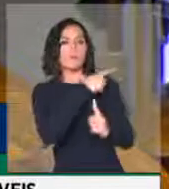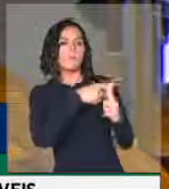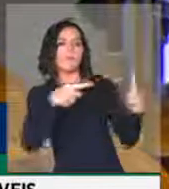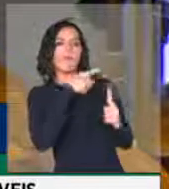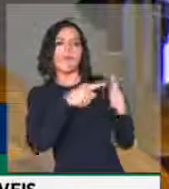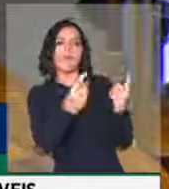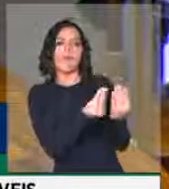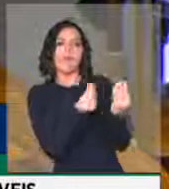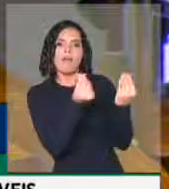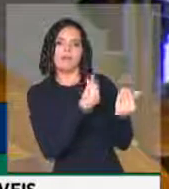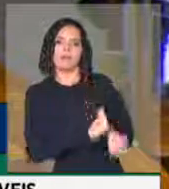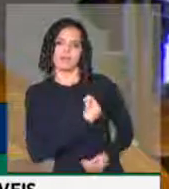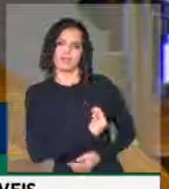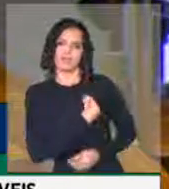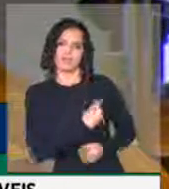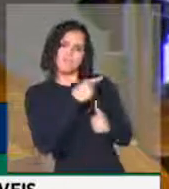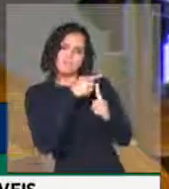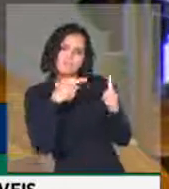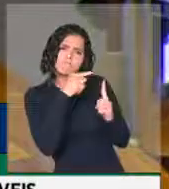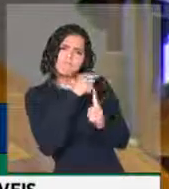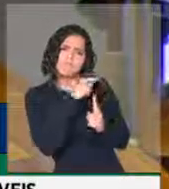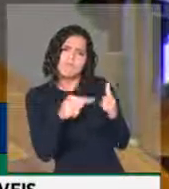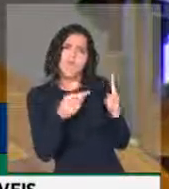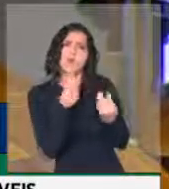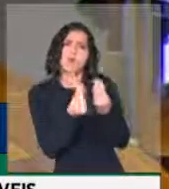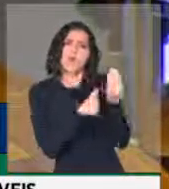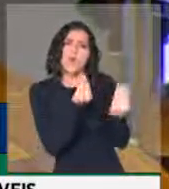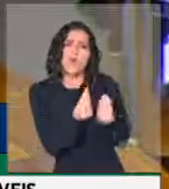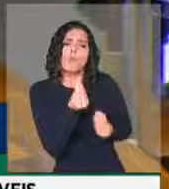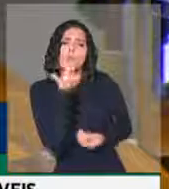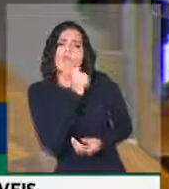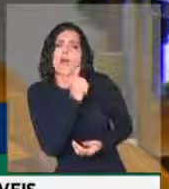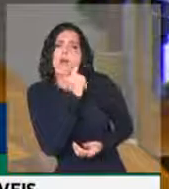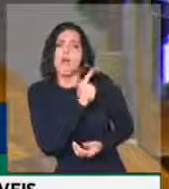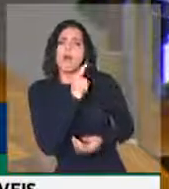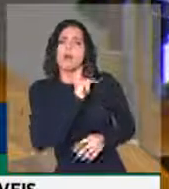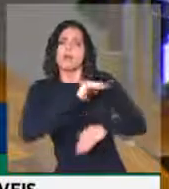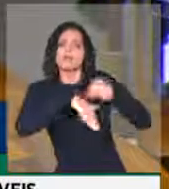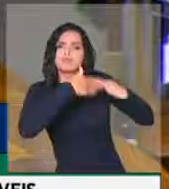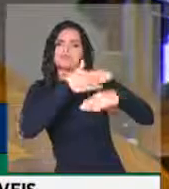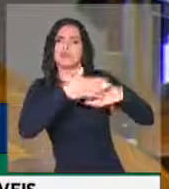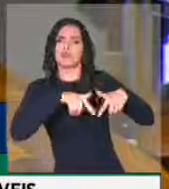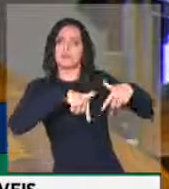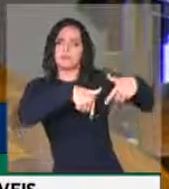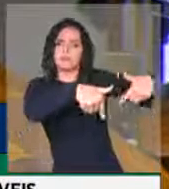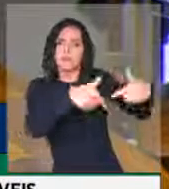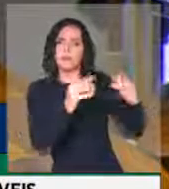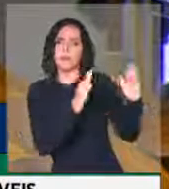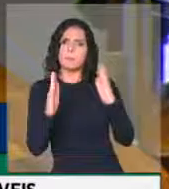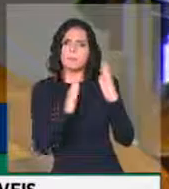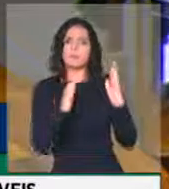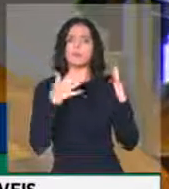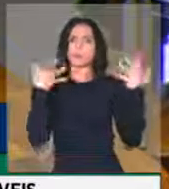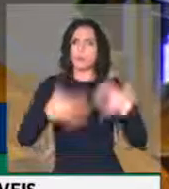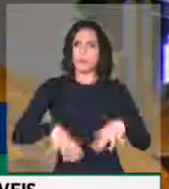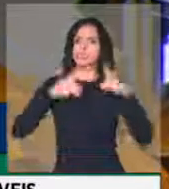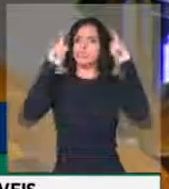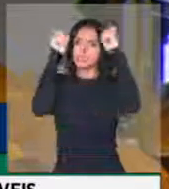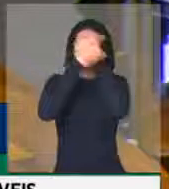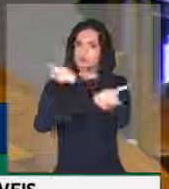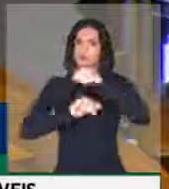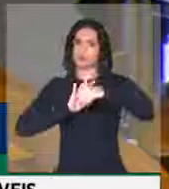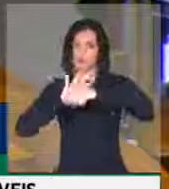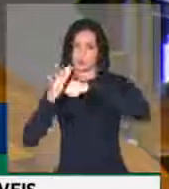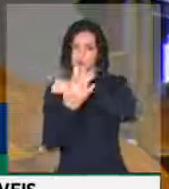sua qualidade de vida, um pedaço do seu ganha-pão para poder enfrentar esses tempos. Quero dizer